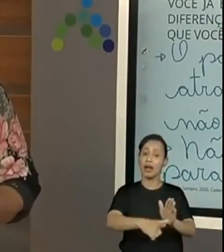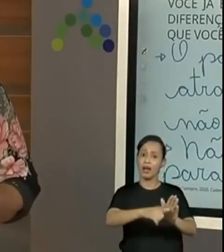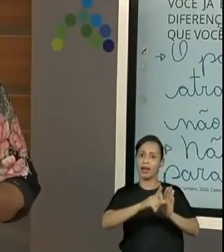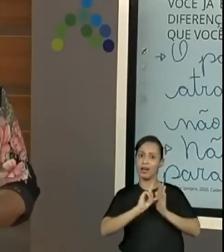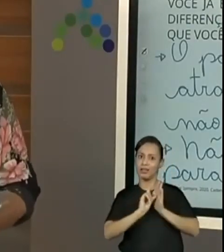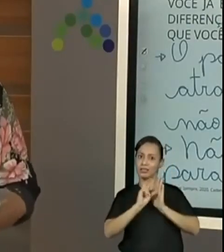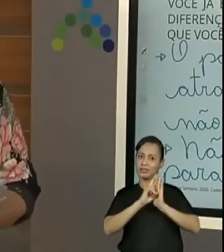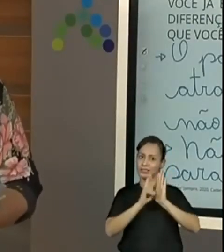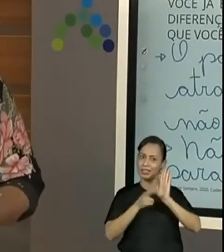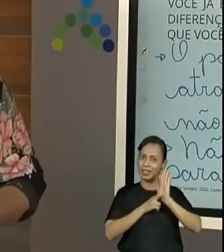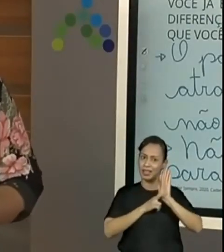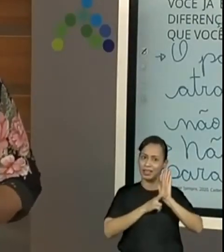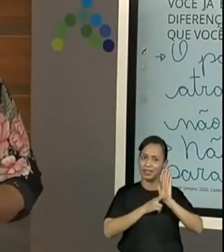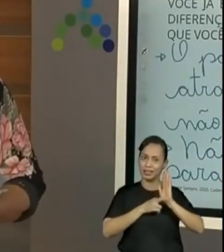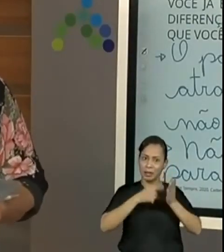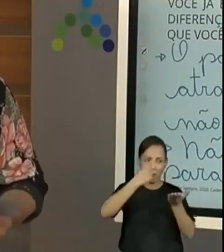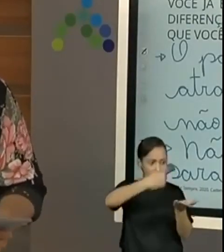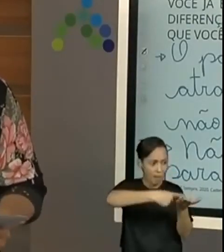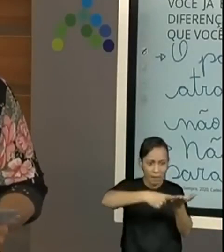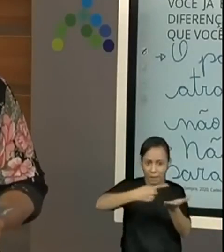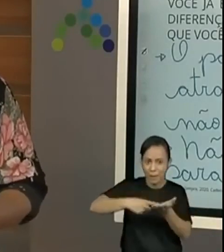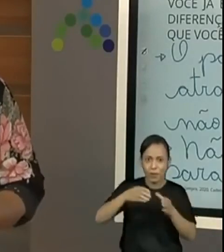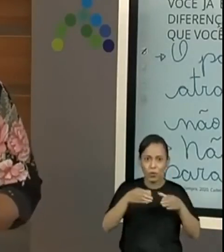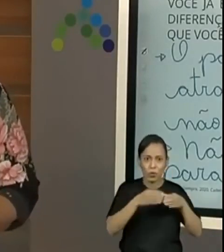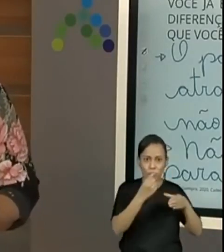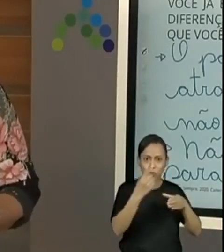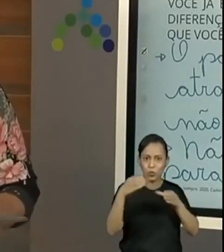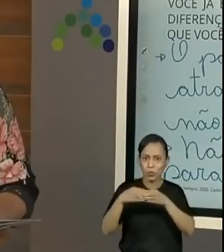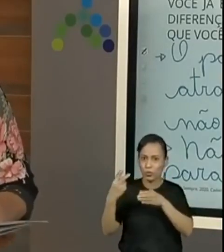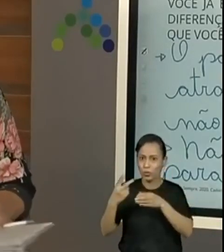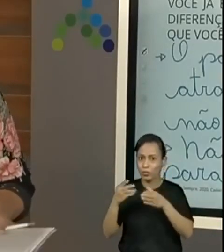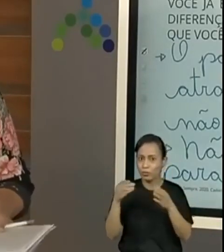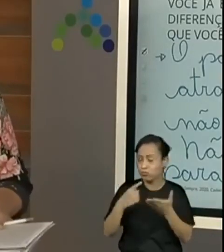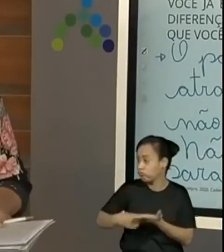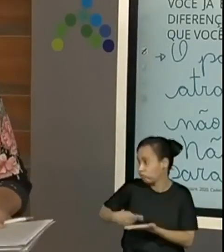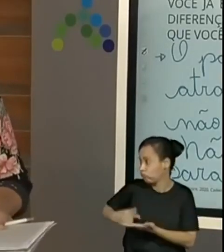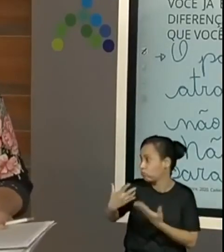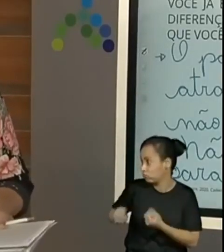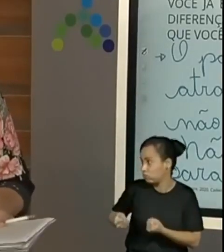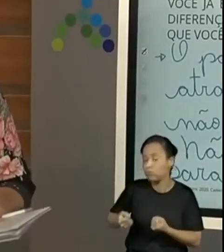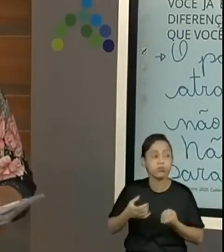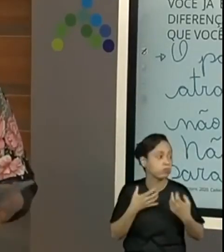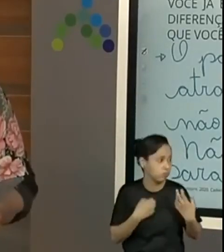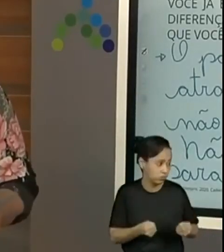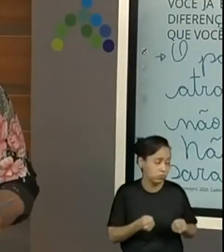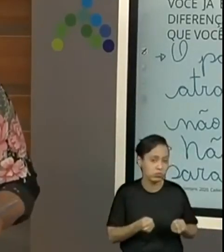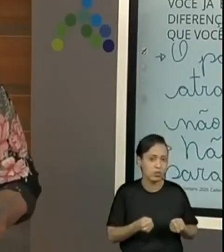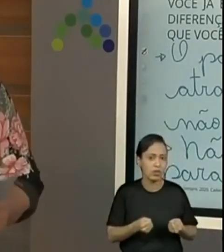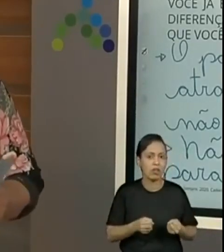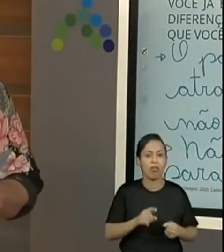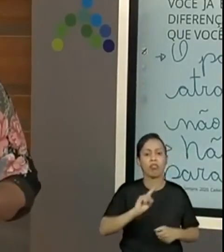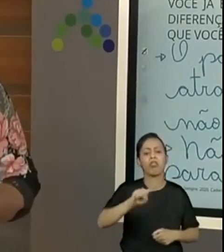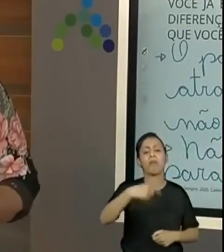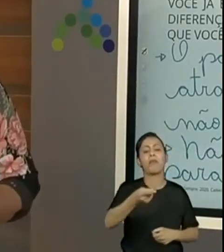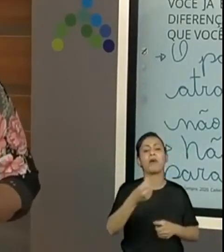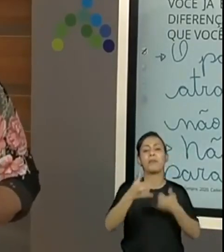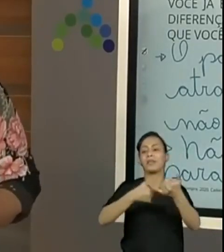de começar o jogo. Não se cria regras durante o desenvolvimento da brincadeira. Todas as regras têm que ser